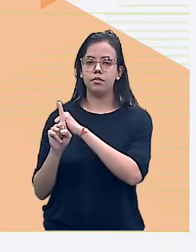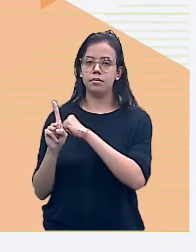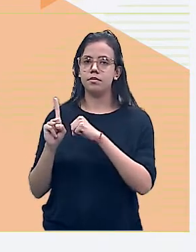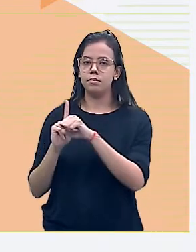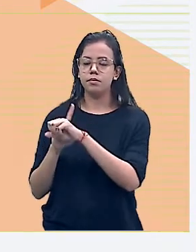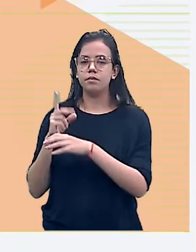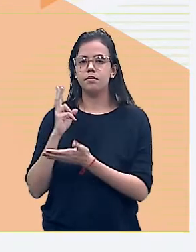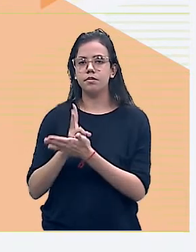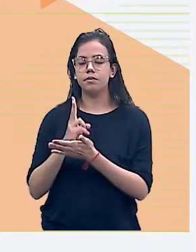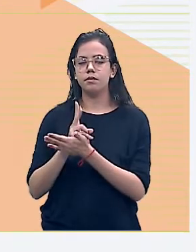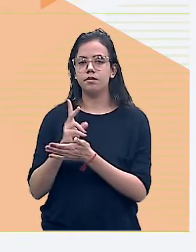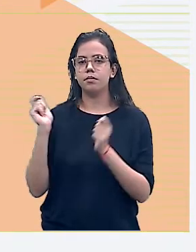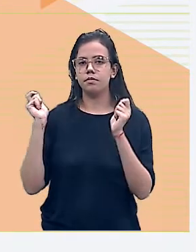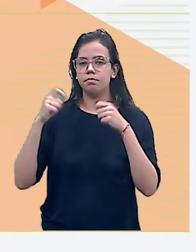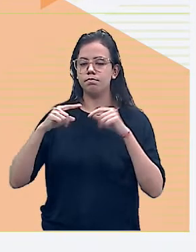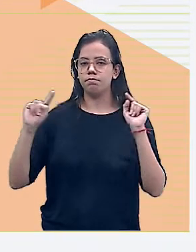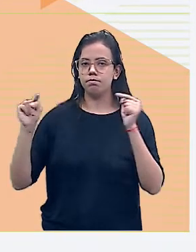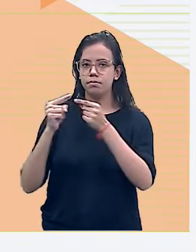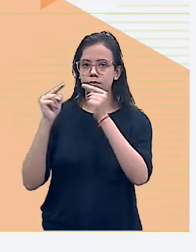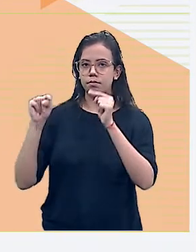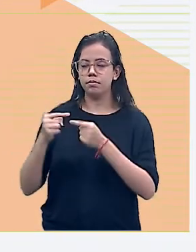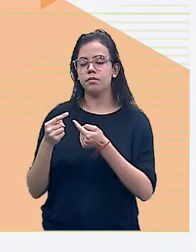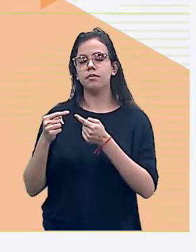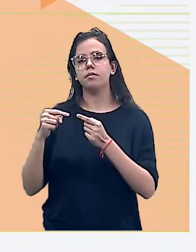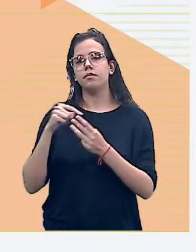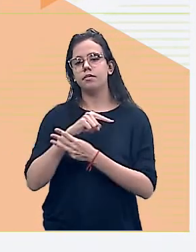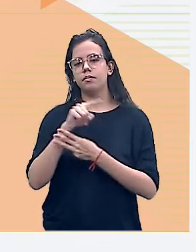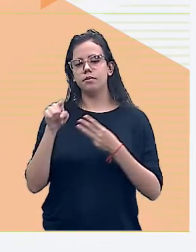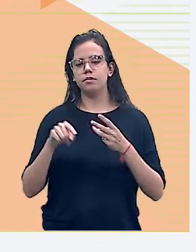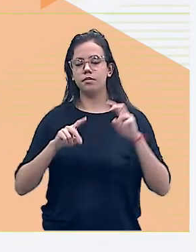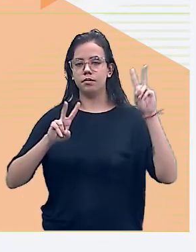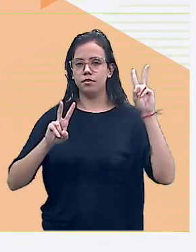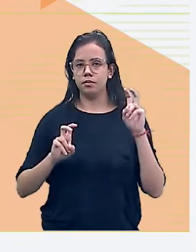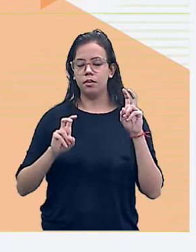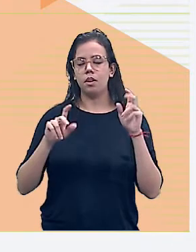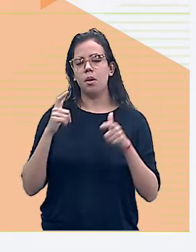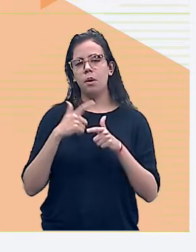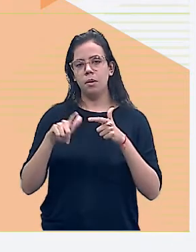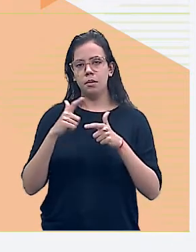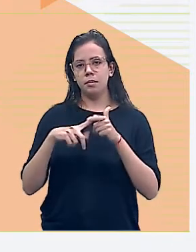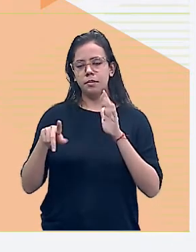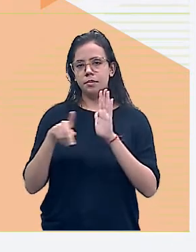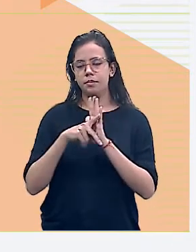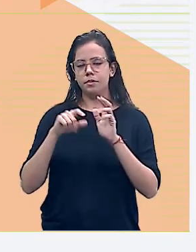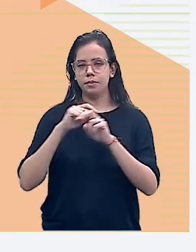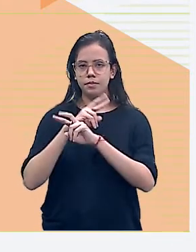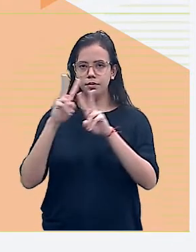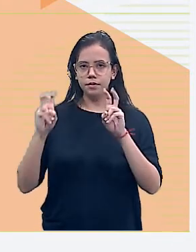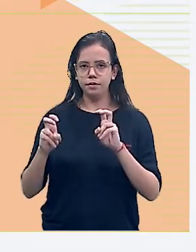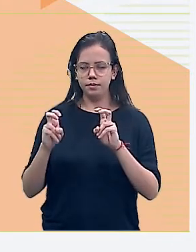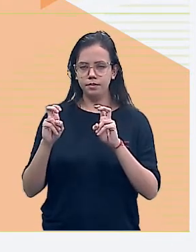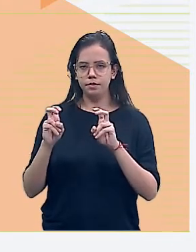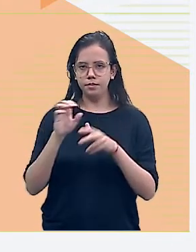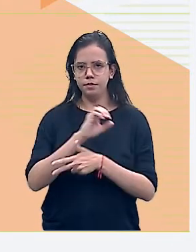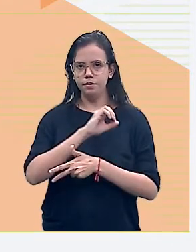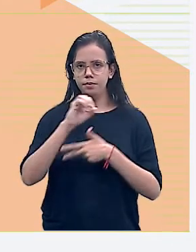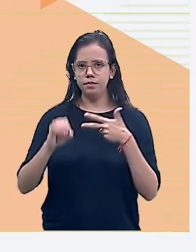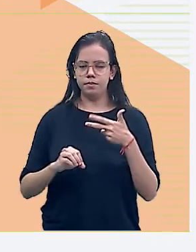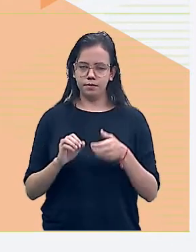sempre consegue associar uma dessas as ações aqui ao problema que o Enem colocar para você inclusive